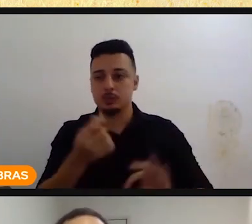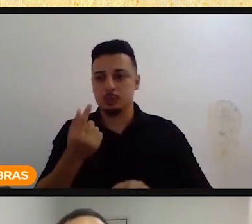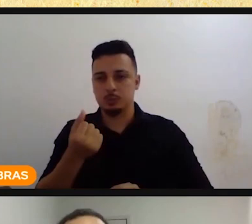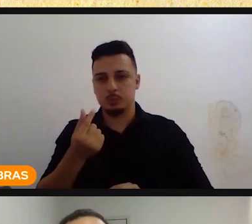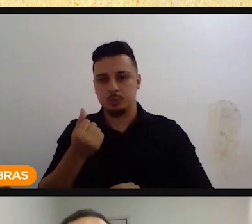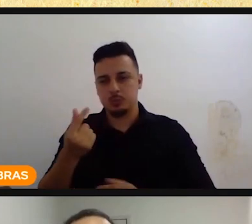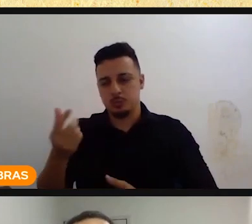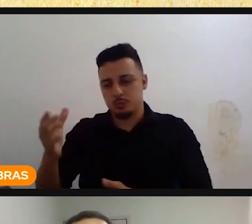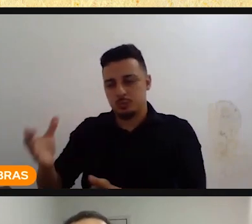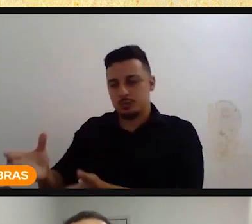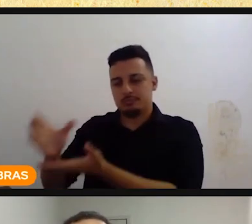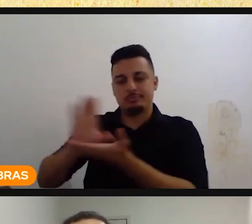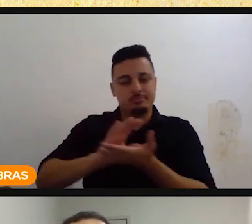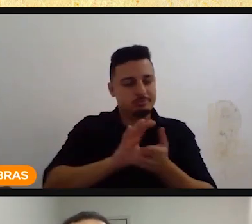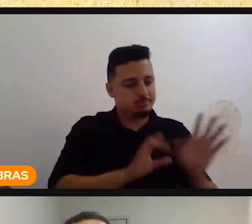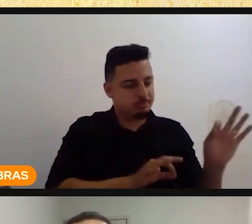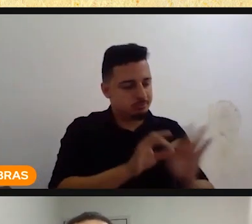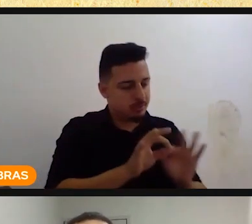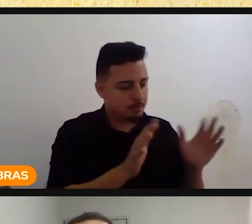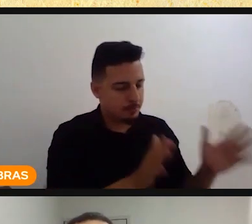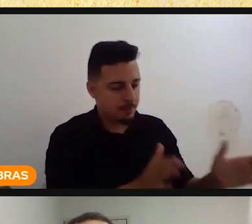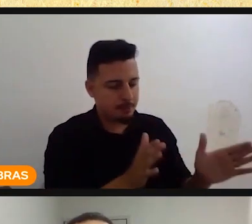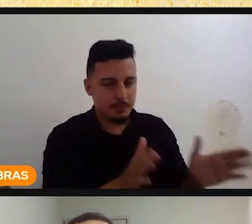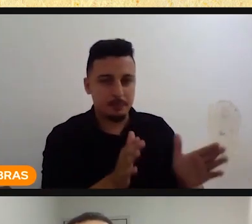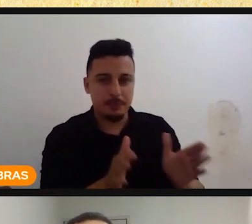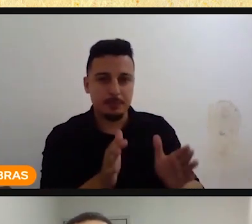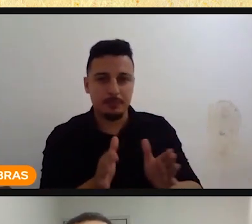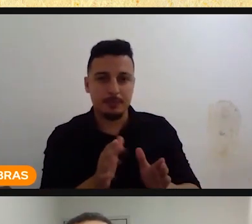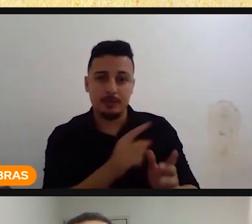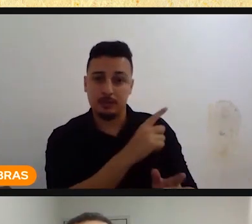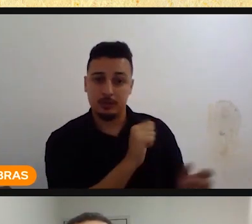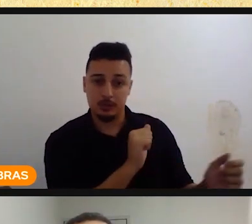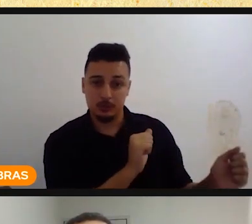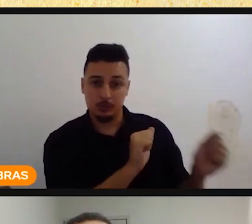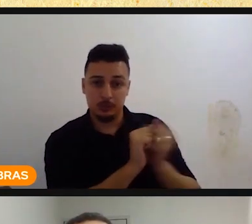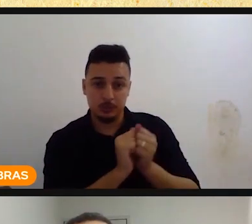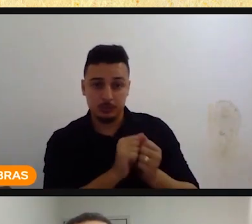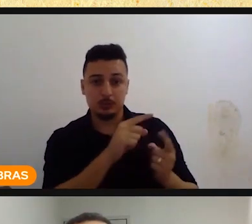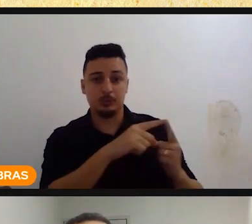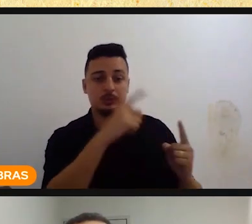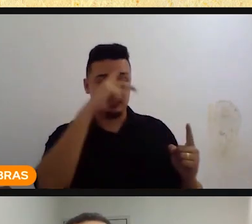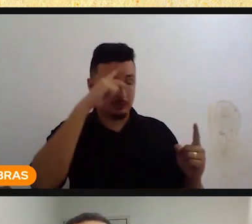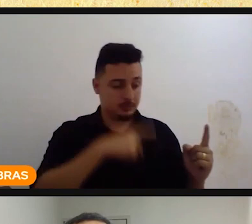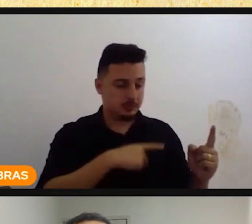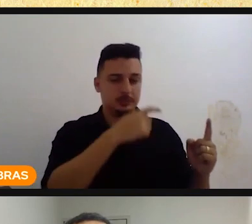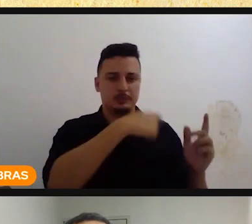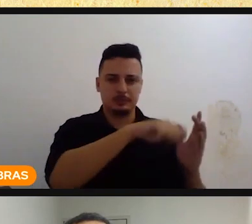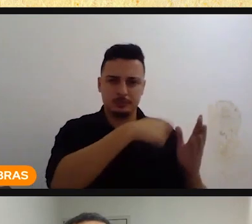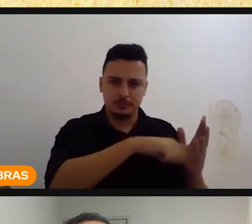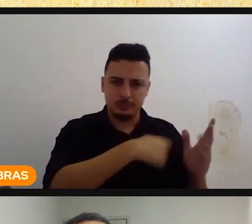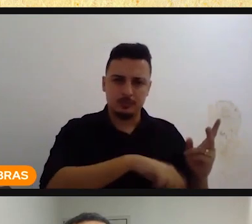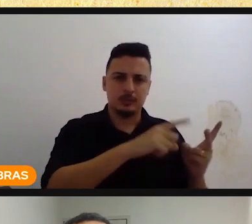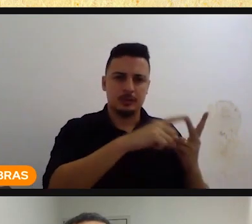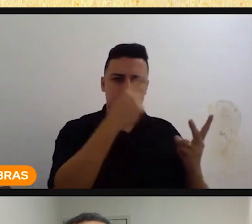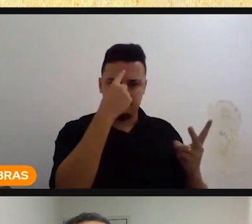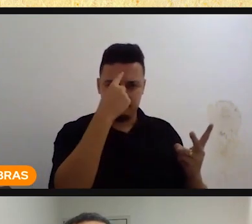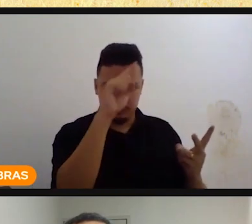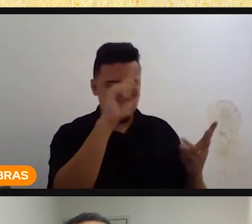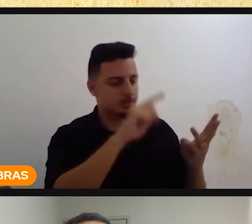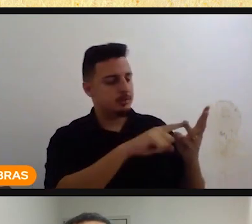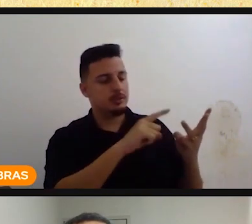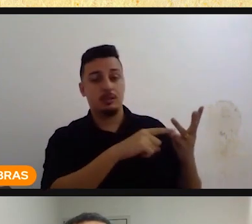desenhou, pensou e fomos juntos buscar, né? O Marão enquanto diretor, roteirista, autor, defendendo a sua ideia, e eu do meu lado